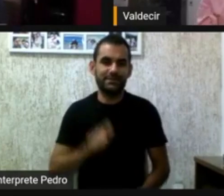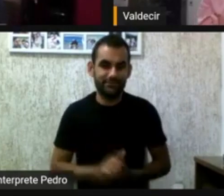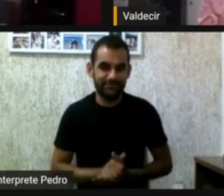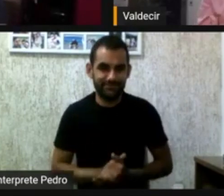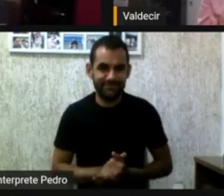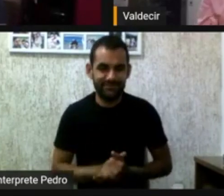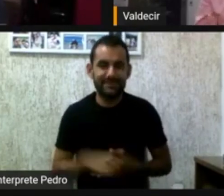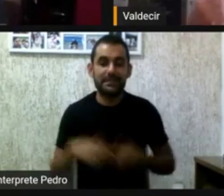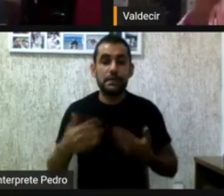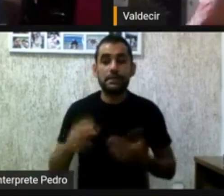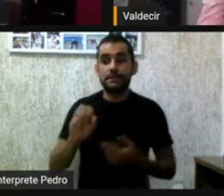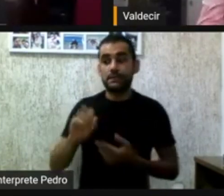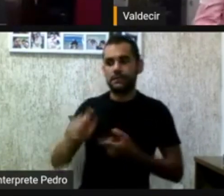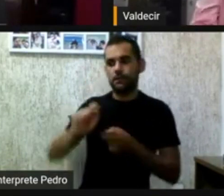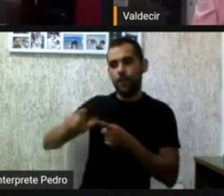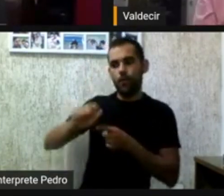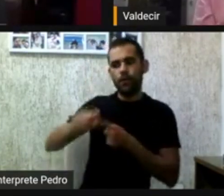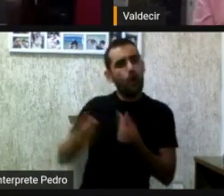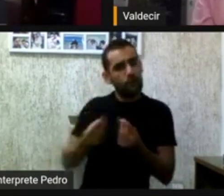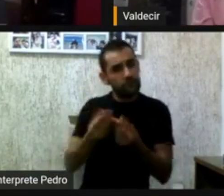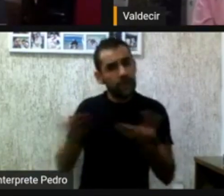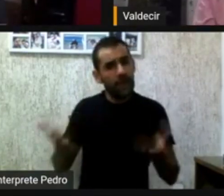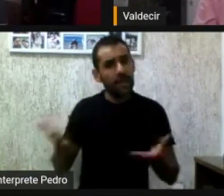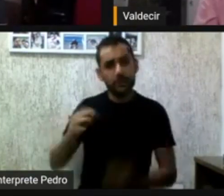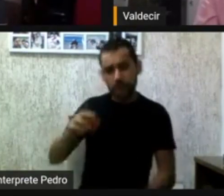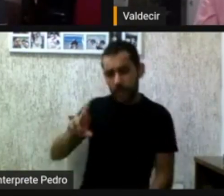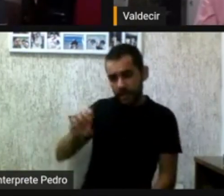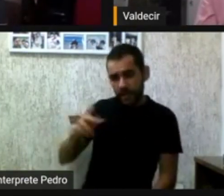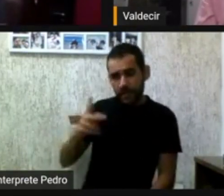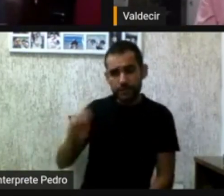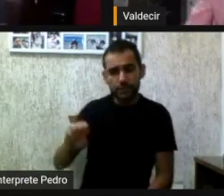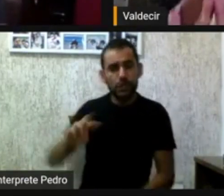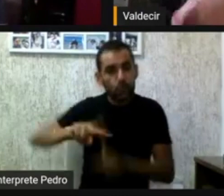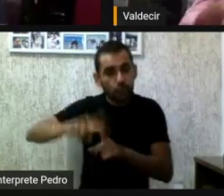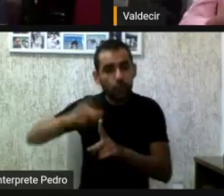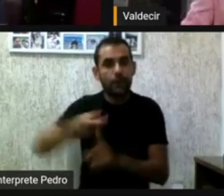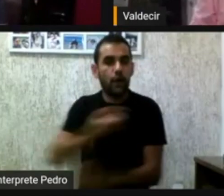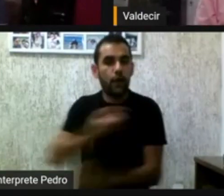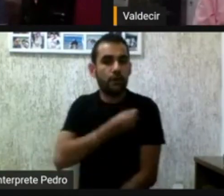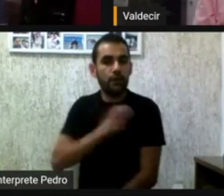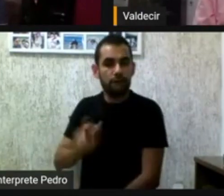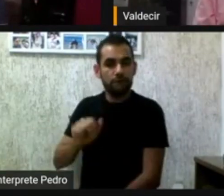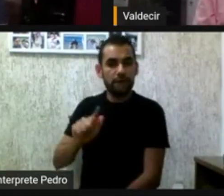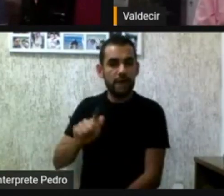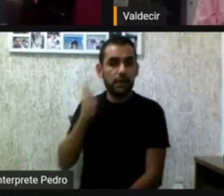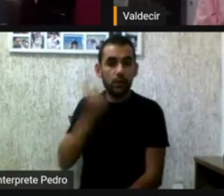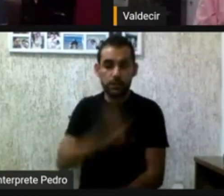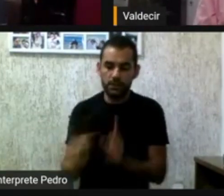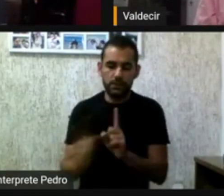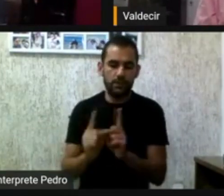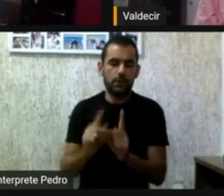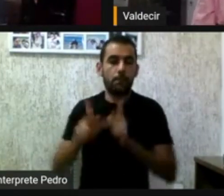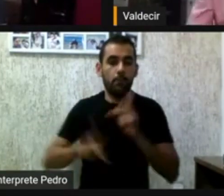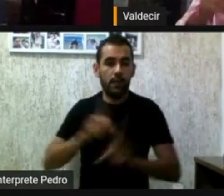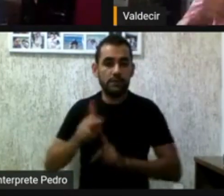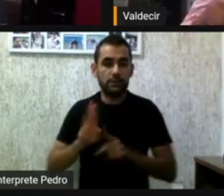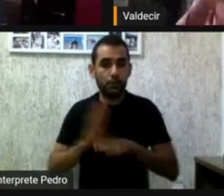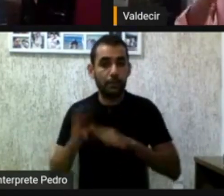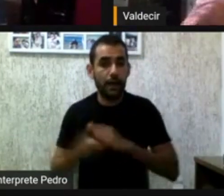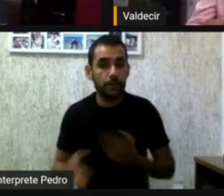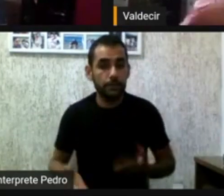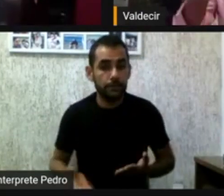tem que investir em aluguel, oferece condições para essas creches dobrarem o número de vagas e atender a população dos bairros,